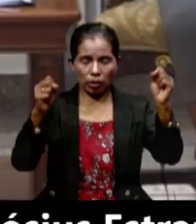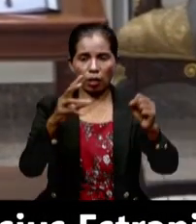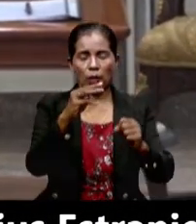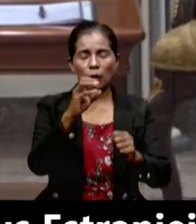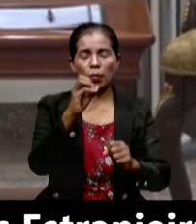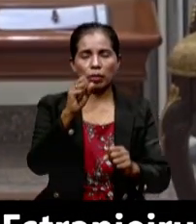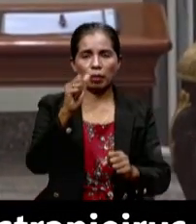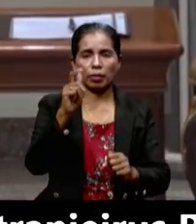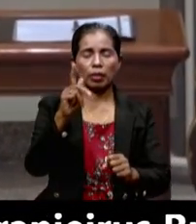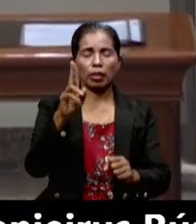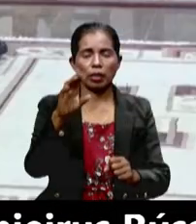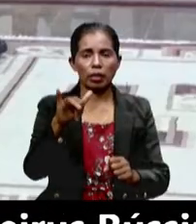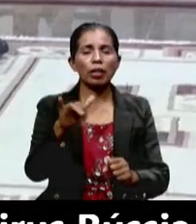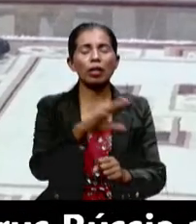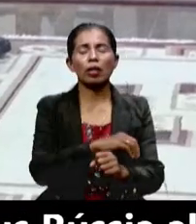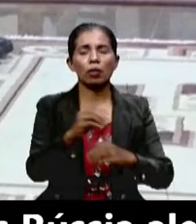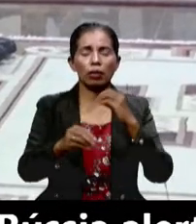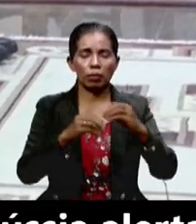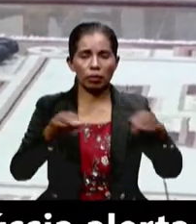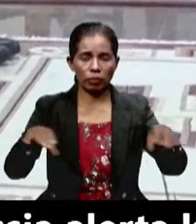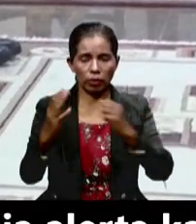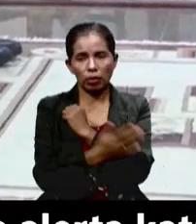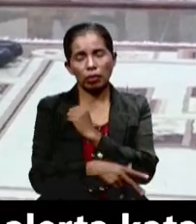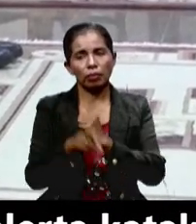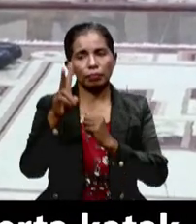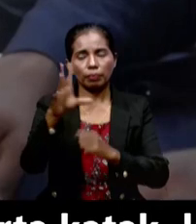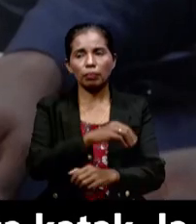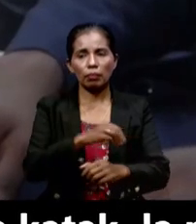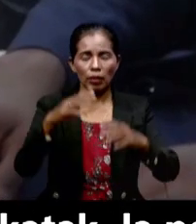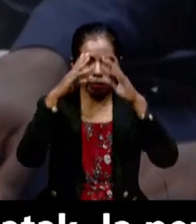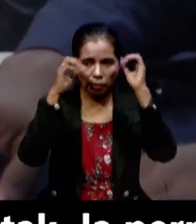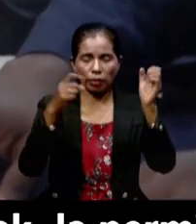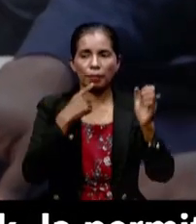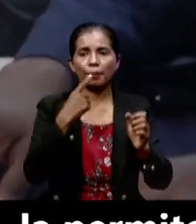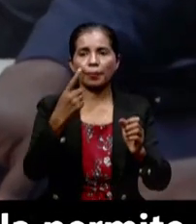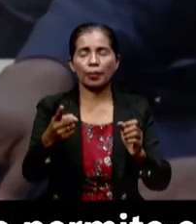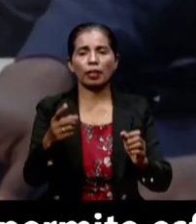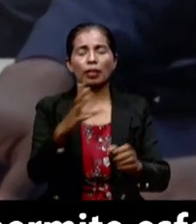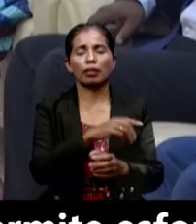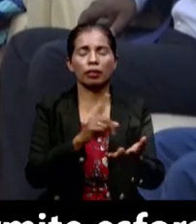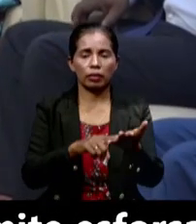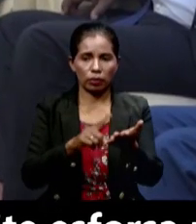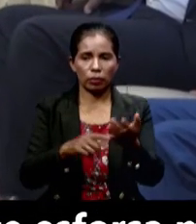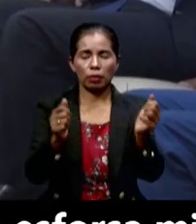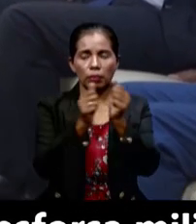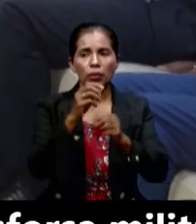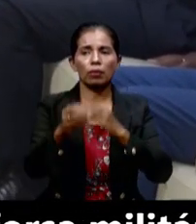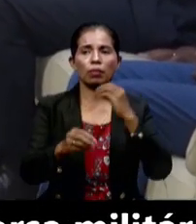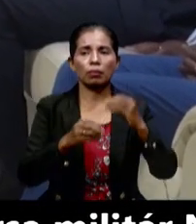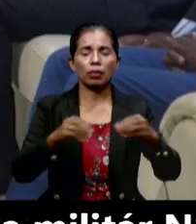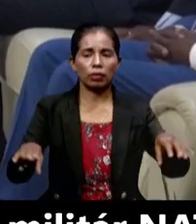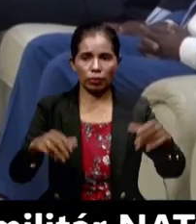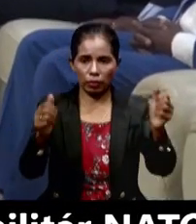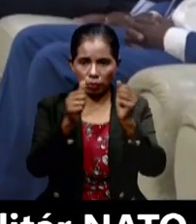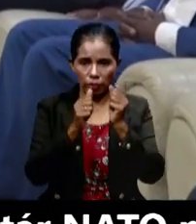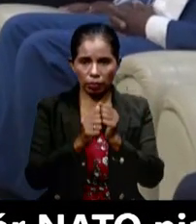com nova cooperação bilateral. Presidente da Assembleia República Moçambique informa e a Sorumutune discute a mútua com nova remete em laço amizade